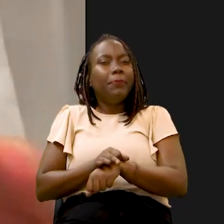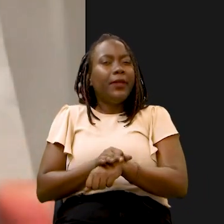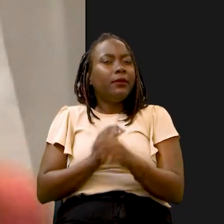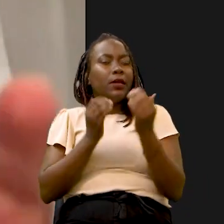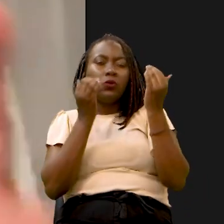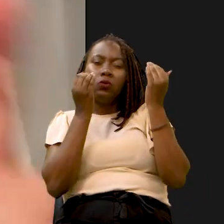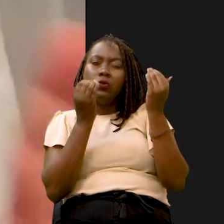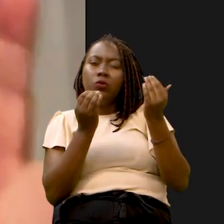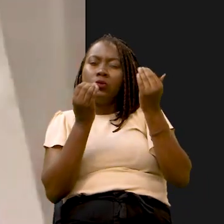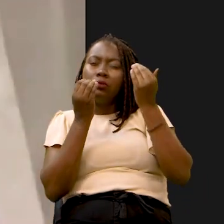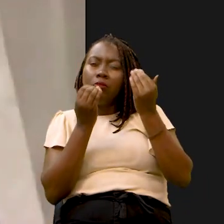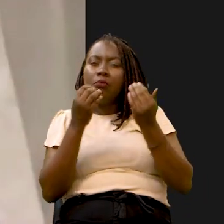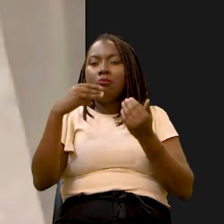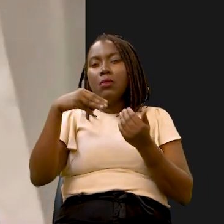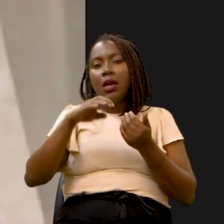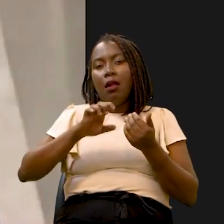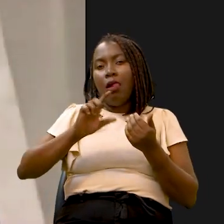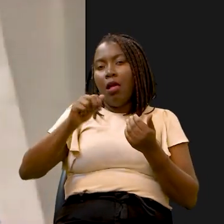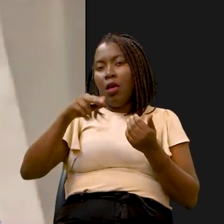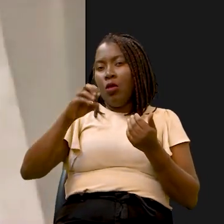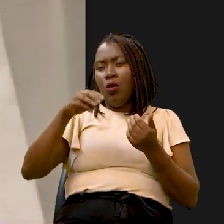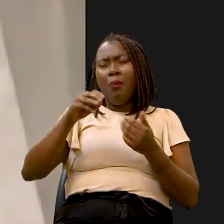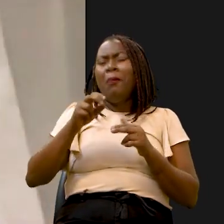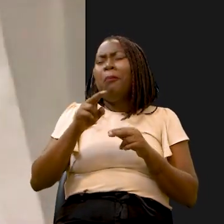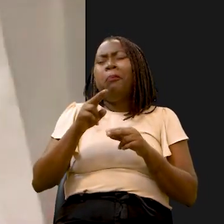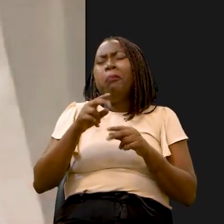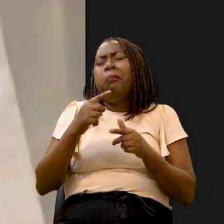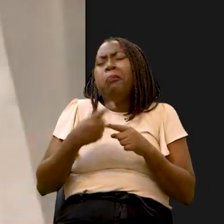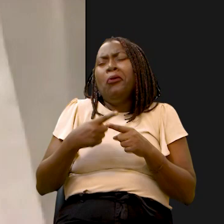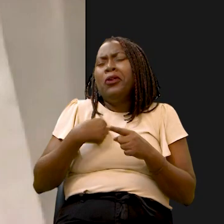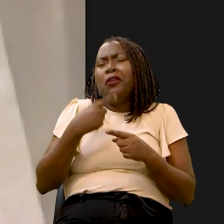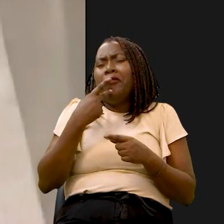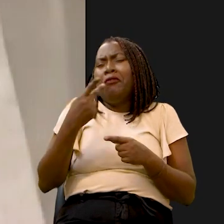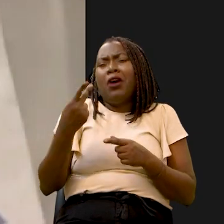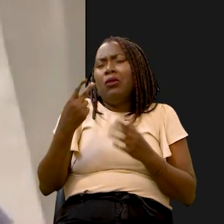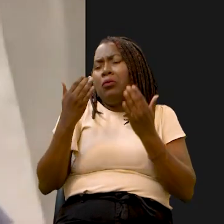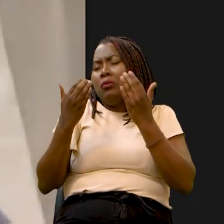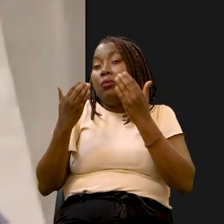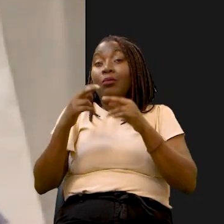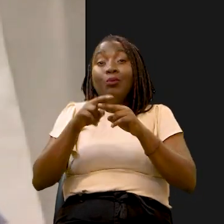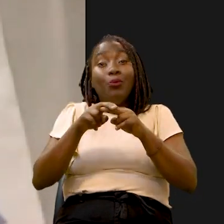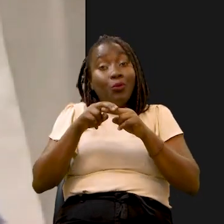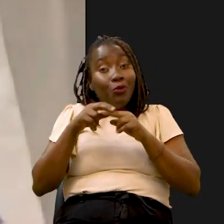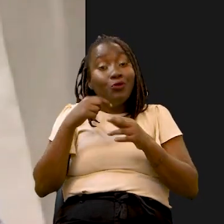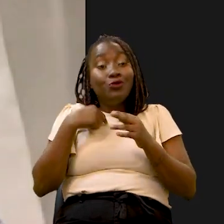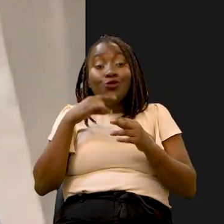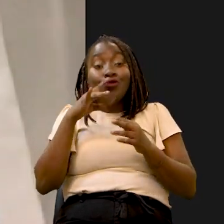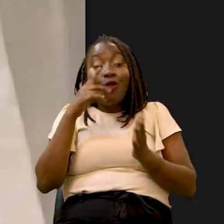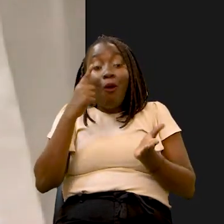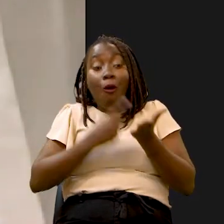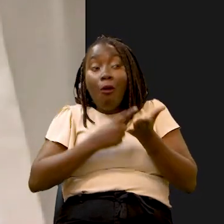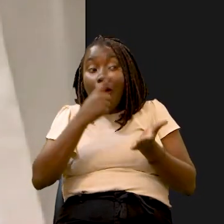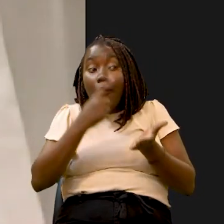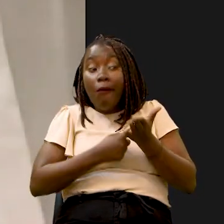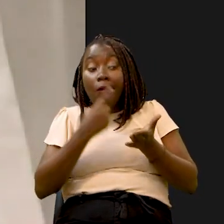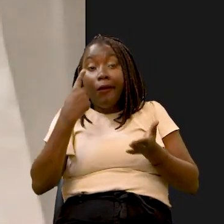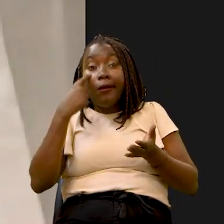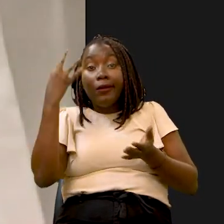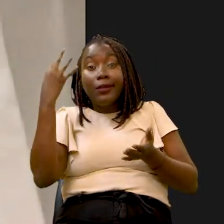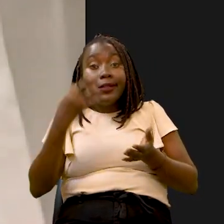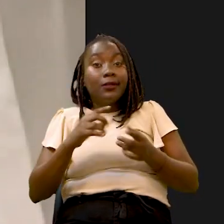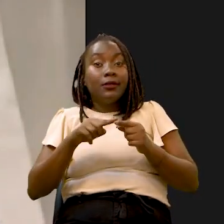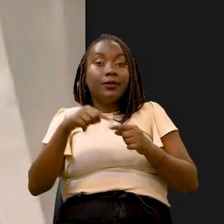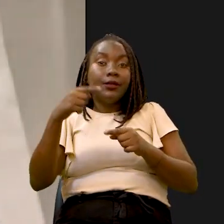características de uma pinta suspeita de melanoma. Por que eu falo suspeita? Porque nós só vamos mesmo confirmar que